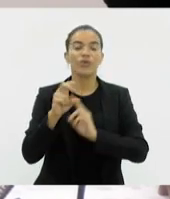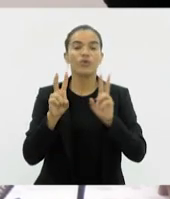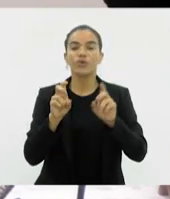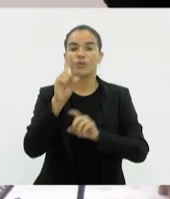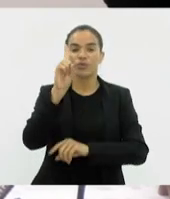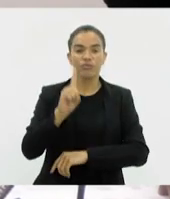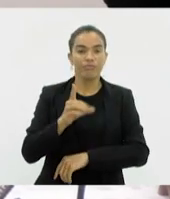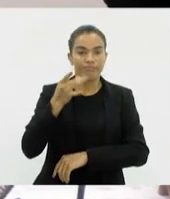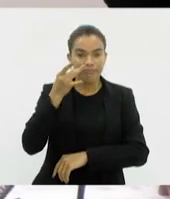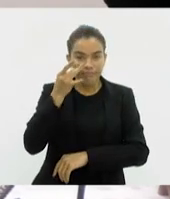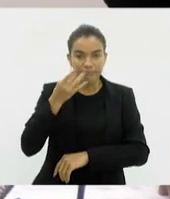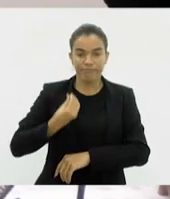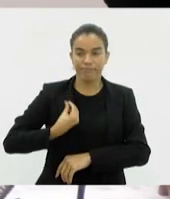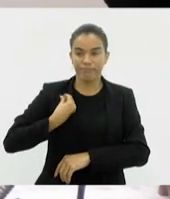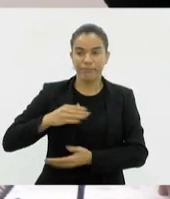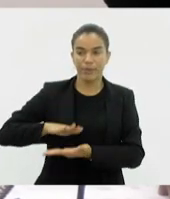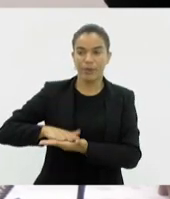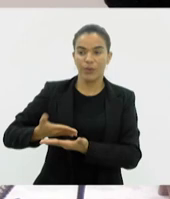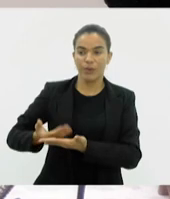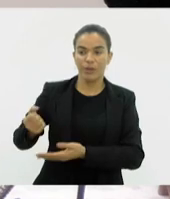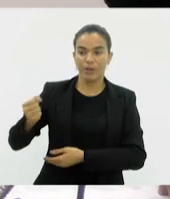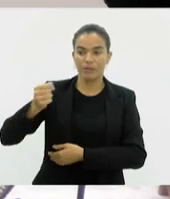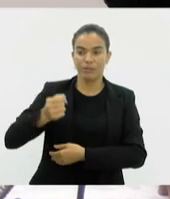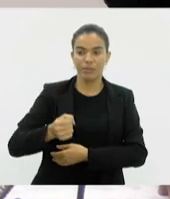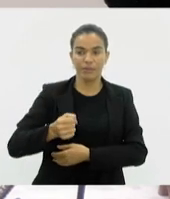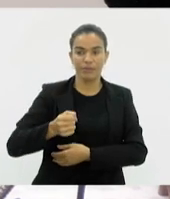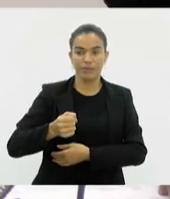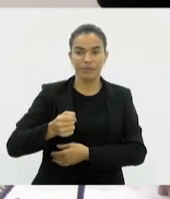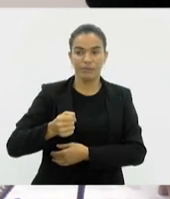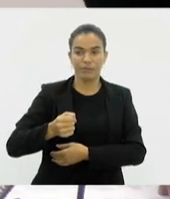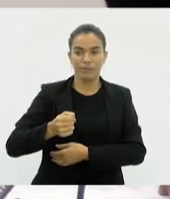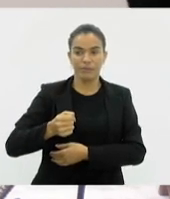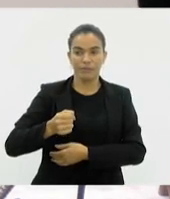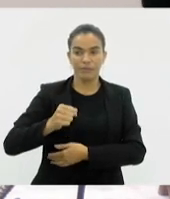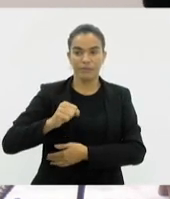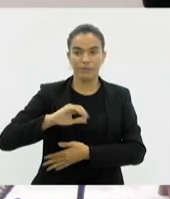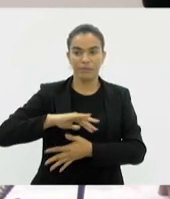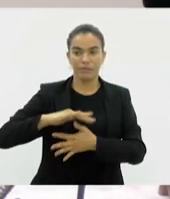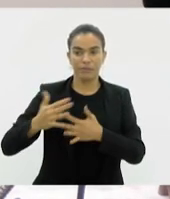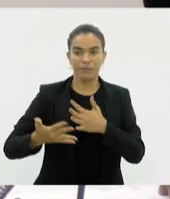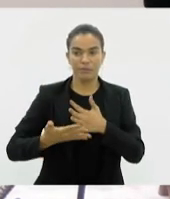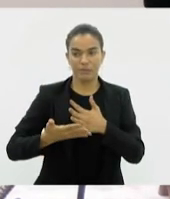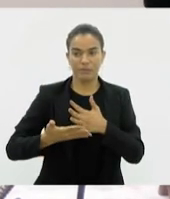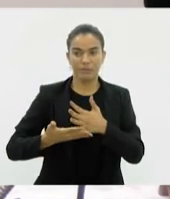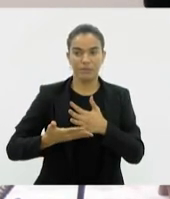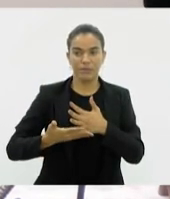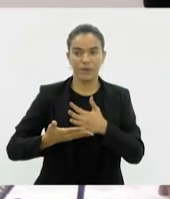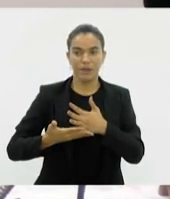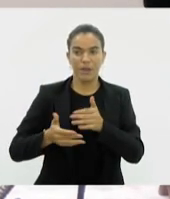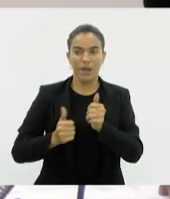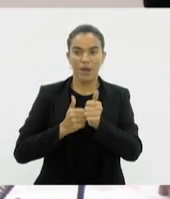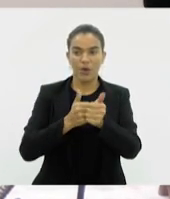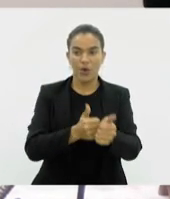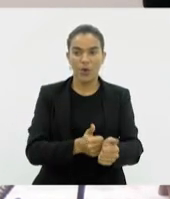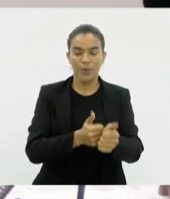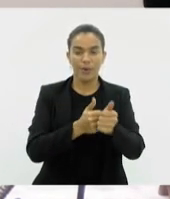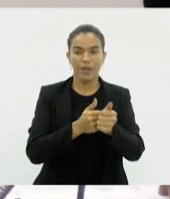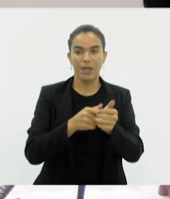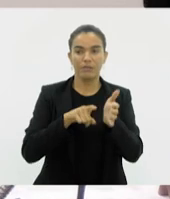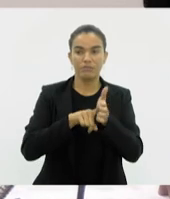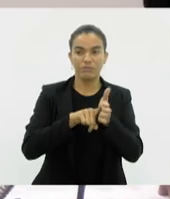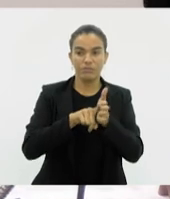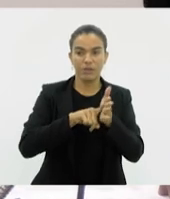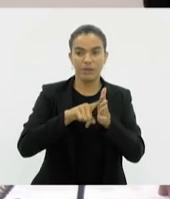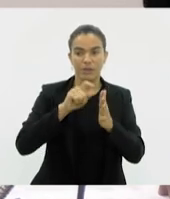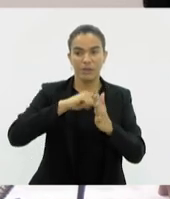direito à presença de um intérprete da língua brasileira de sinais Libras para acompanhar a consulta de pré-natal, trabalho